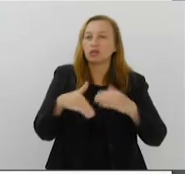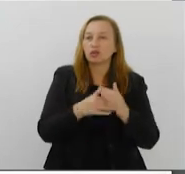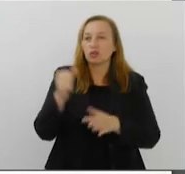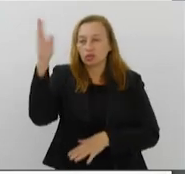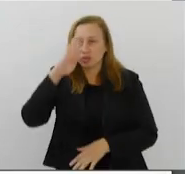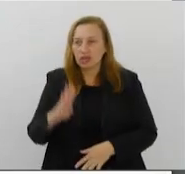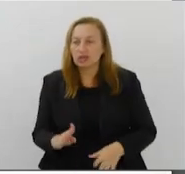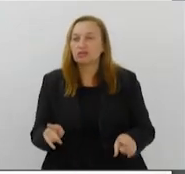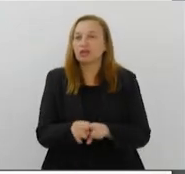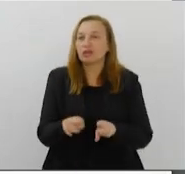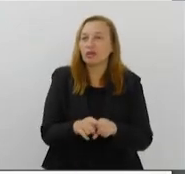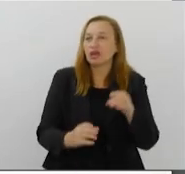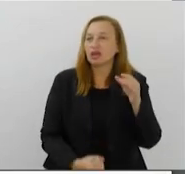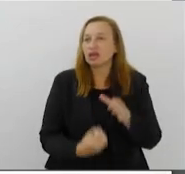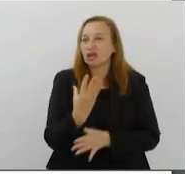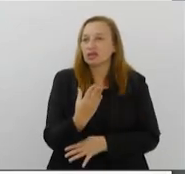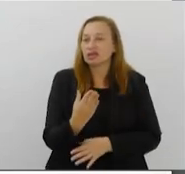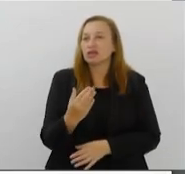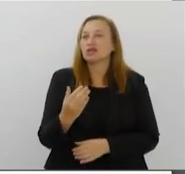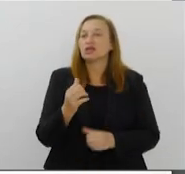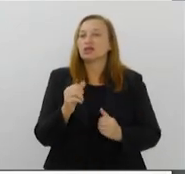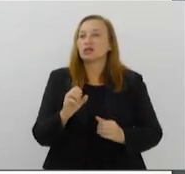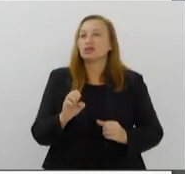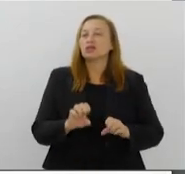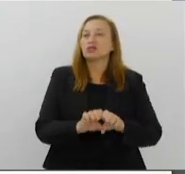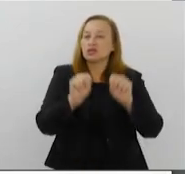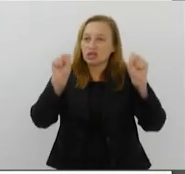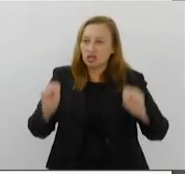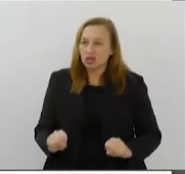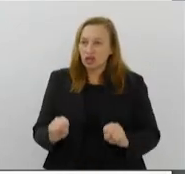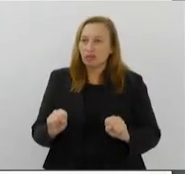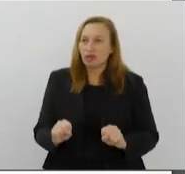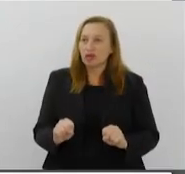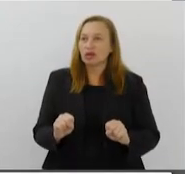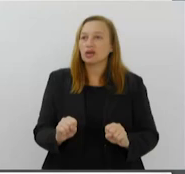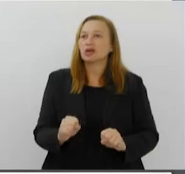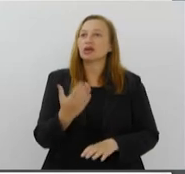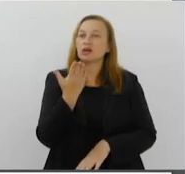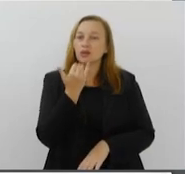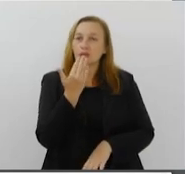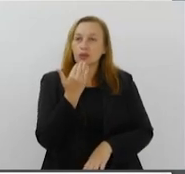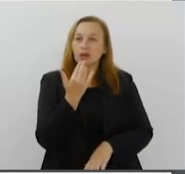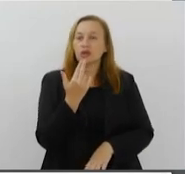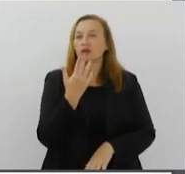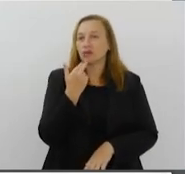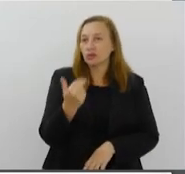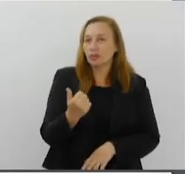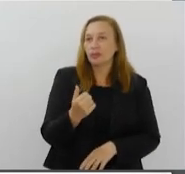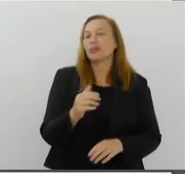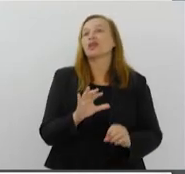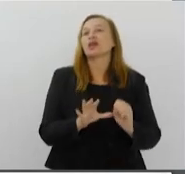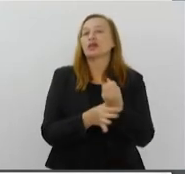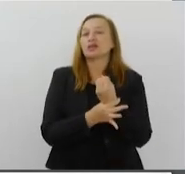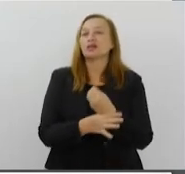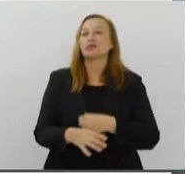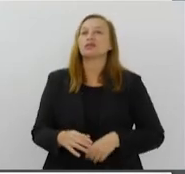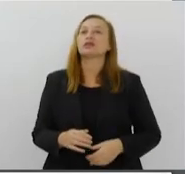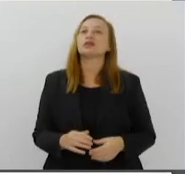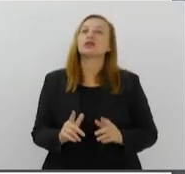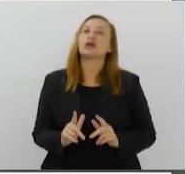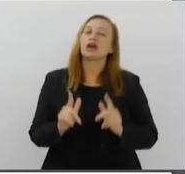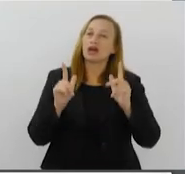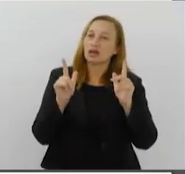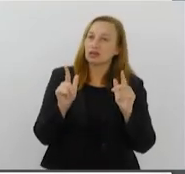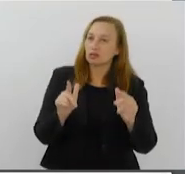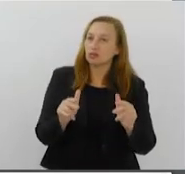a criação do Sistema Nacional de Segurança Alimentar e Nutricional. E é importante citar esse sistema, porque assim como